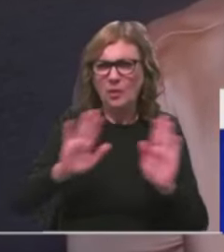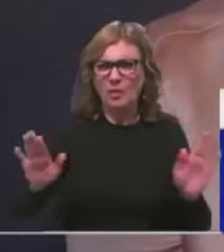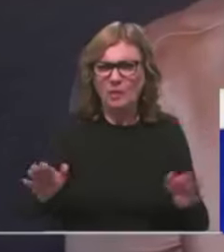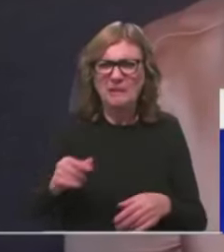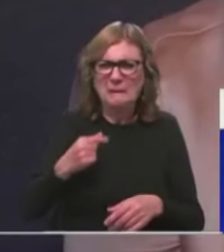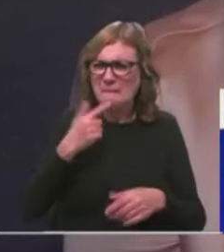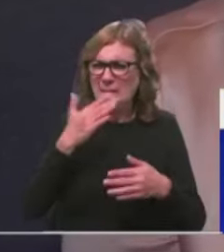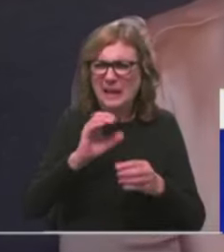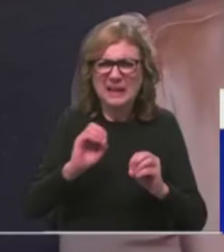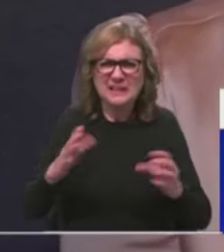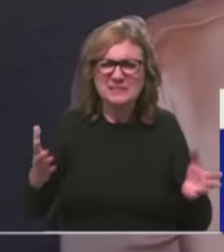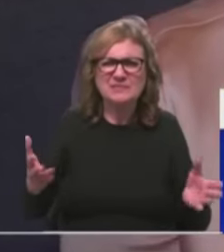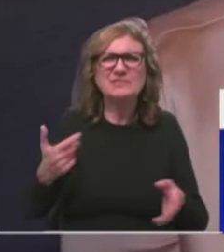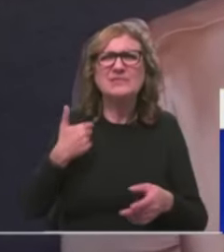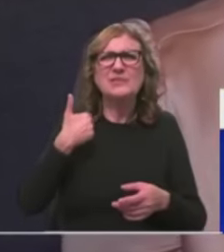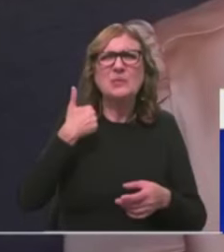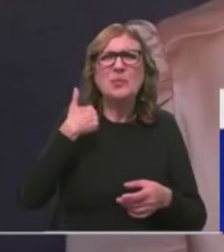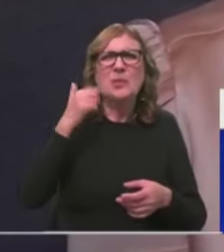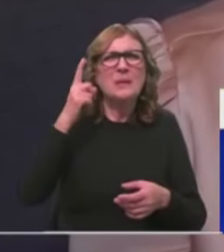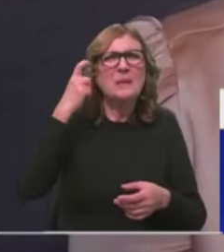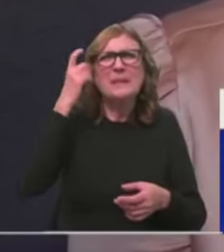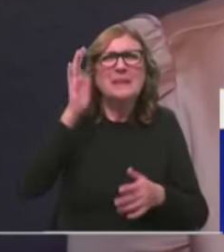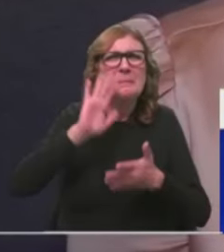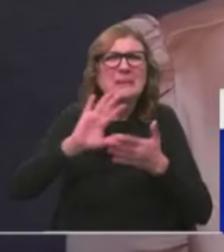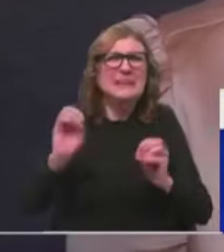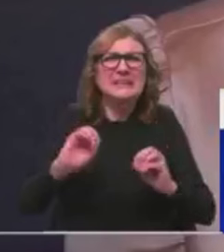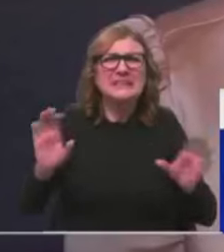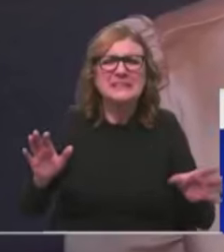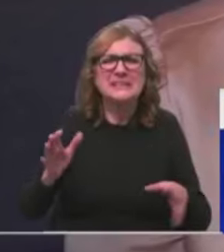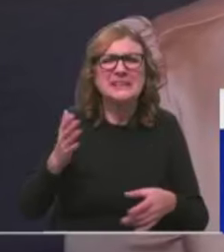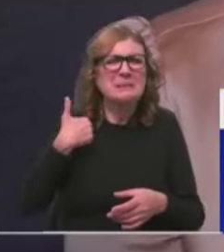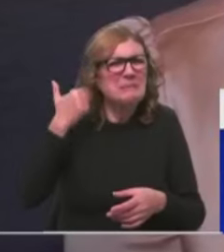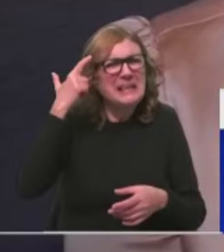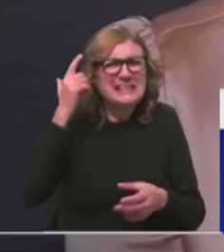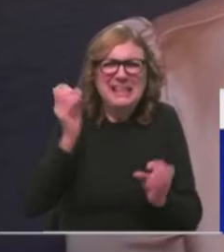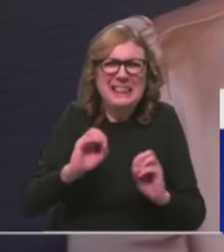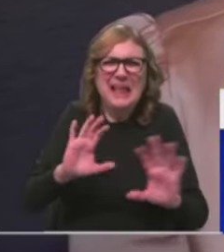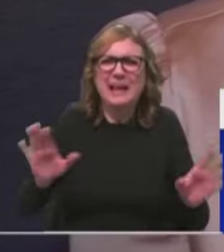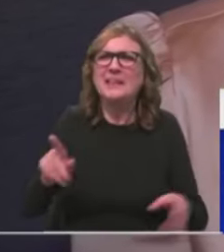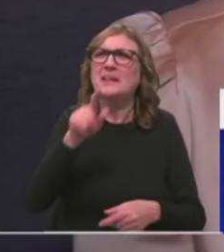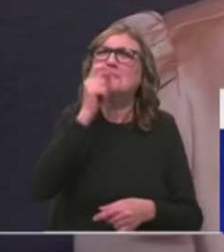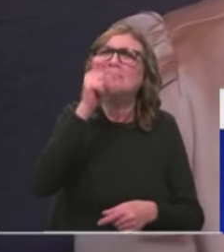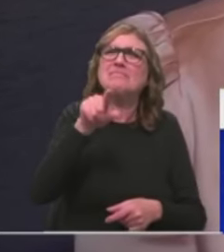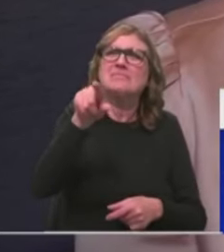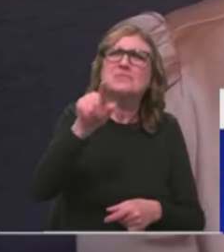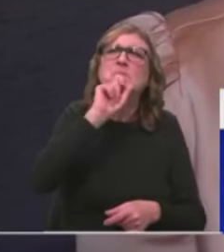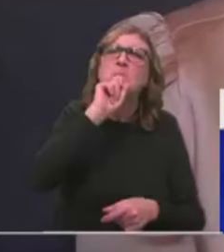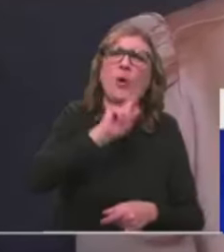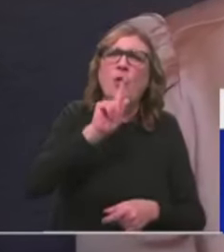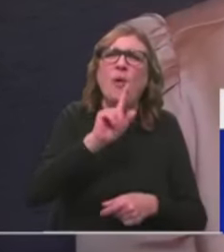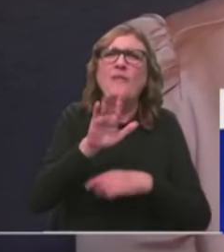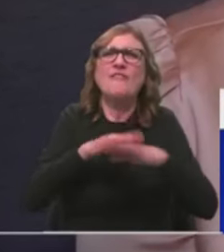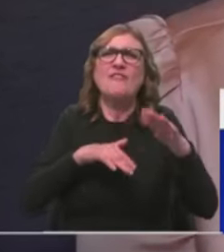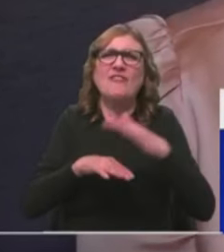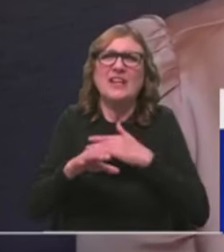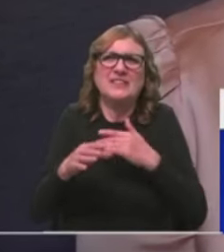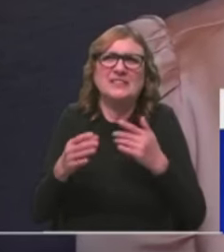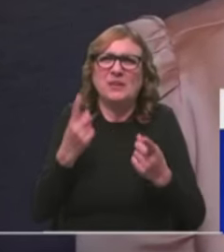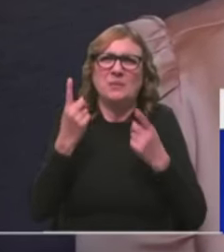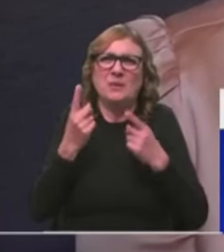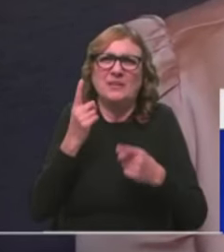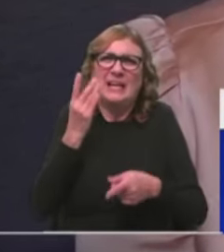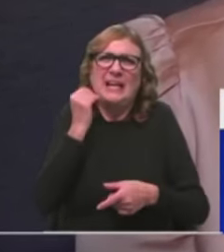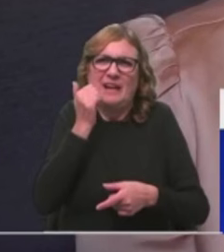mal nenhum que na altura nem tal coisa me me passava na minha cabeça que ele pudesse ter feito uma coisa dessas